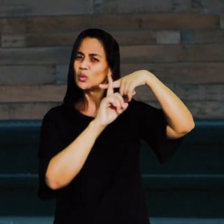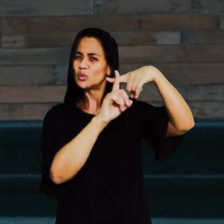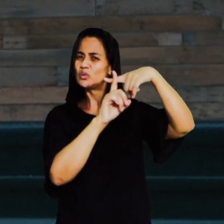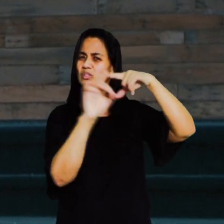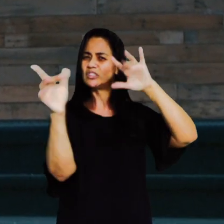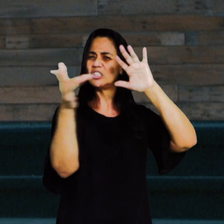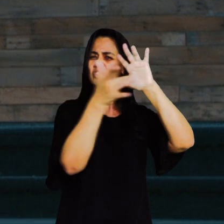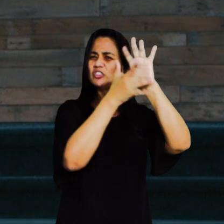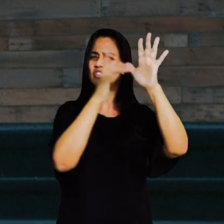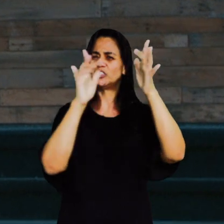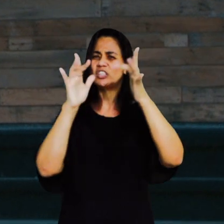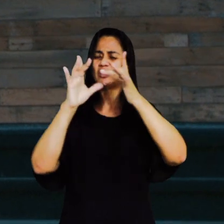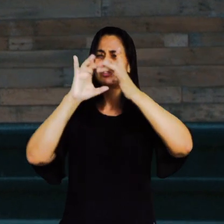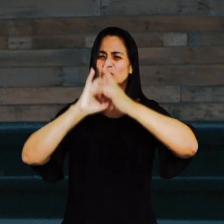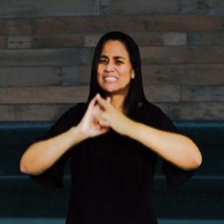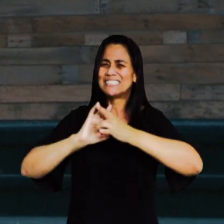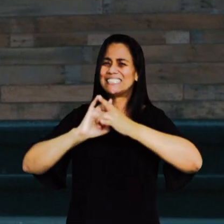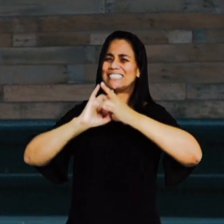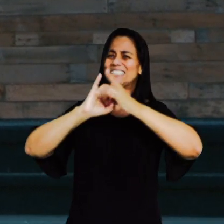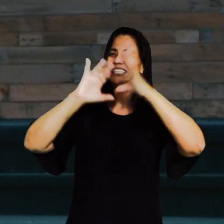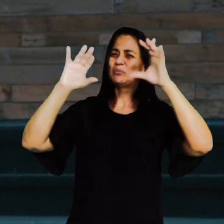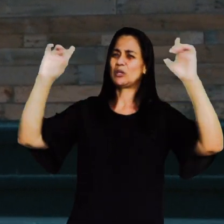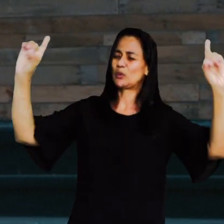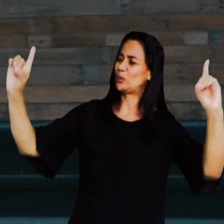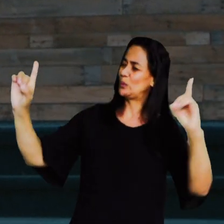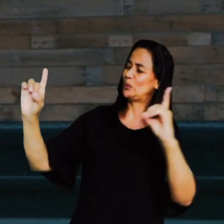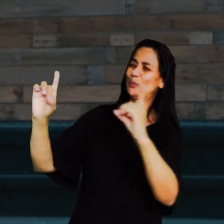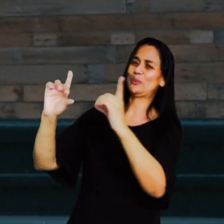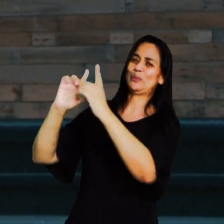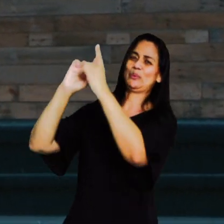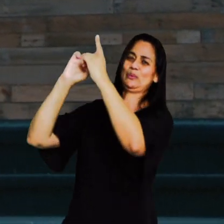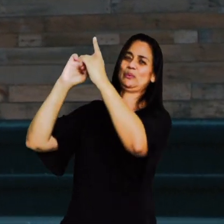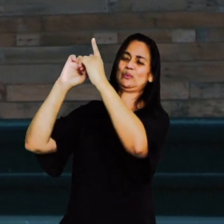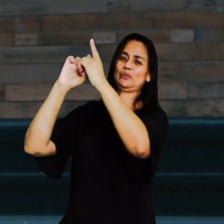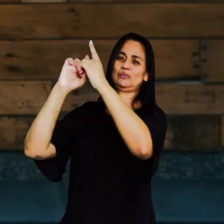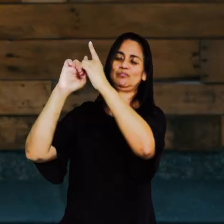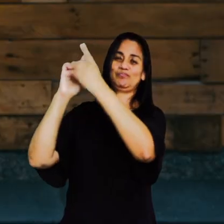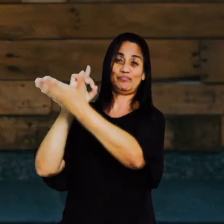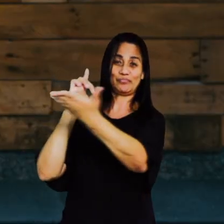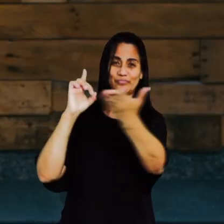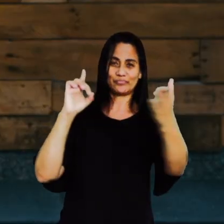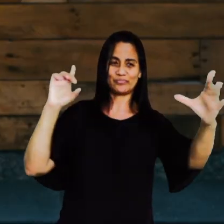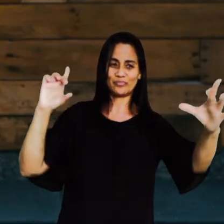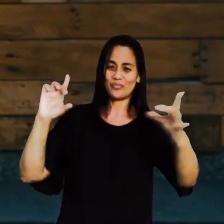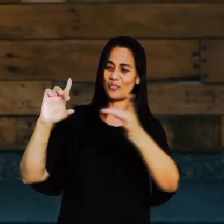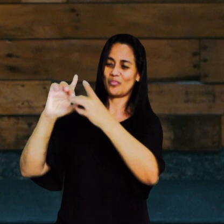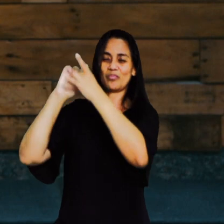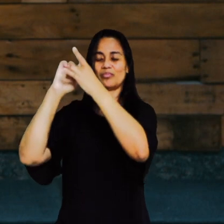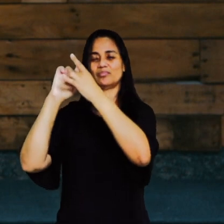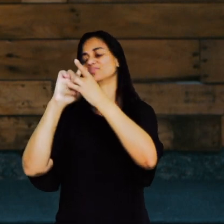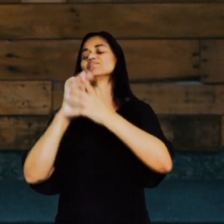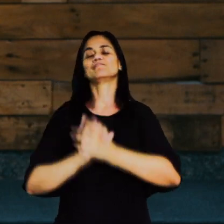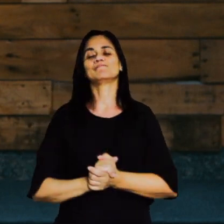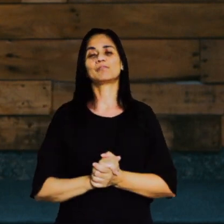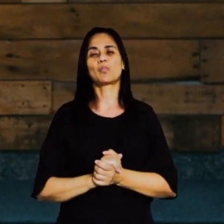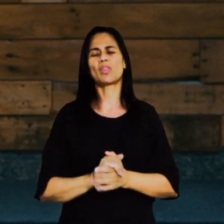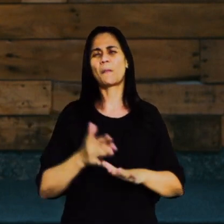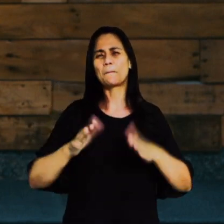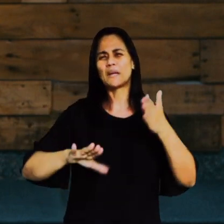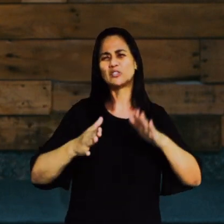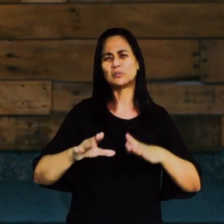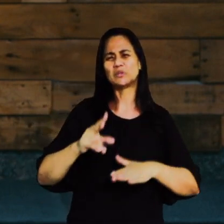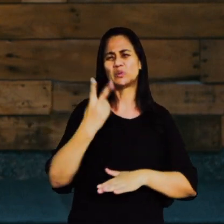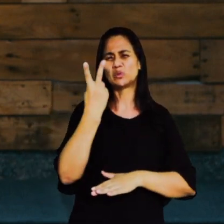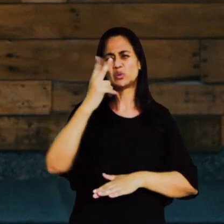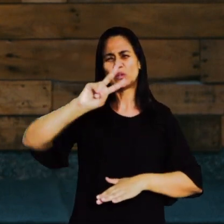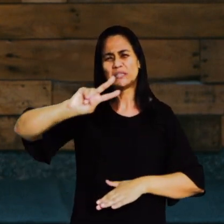E a posição espiritual de um novo nascimento está no mesmo lugar há mais ou menos 2000 anos. A